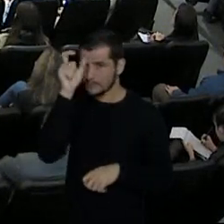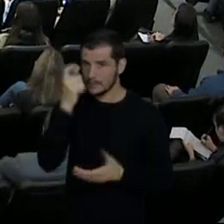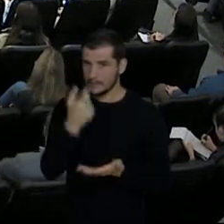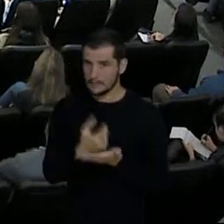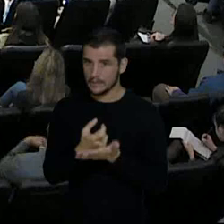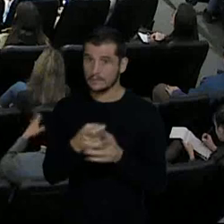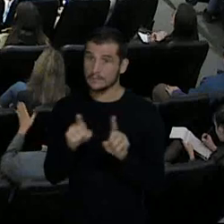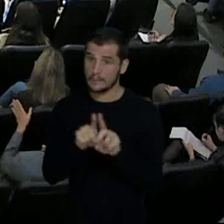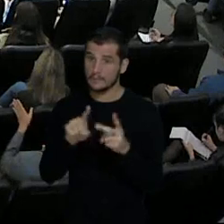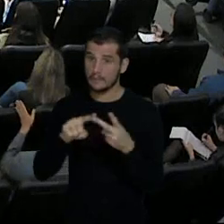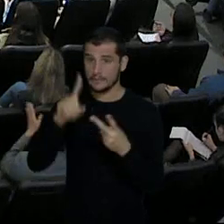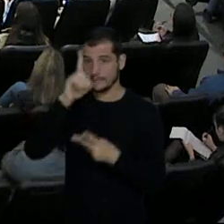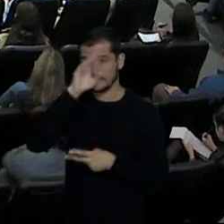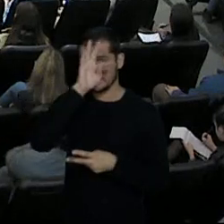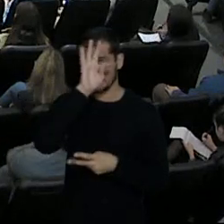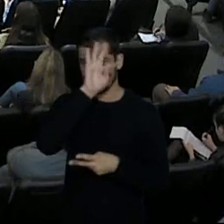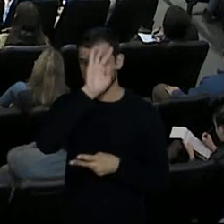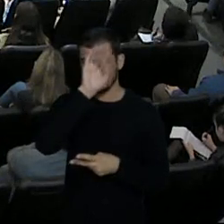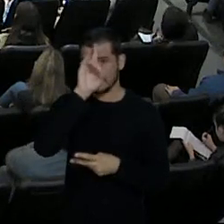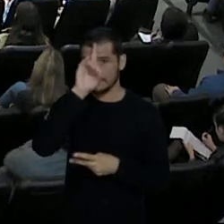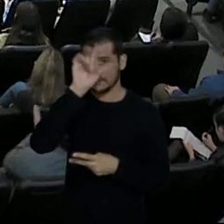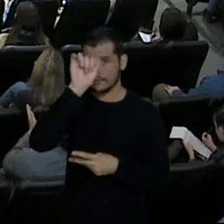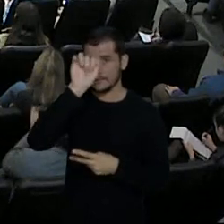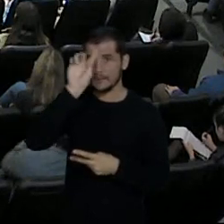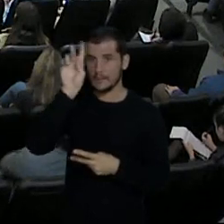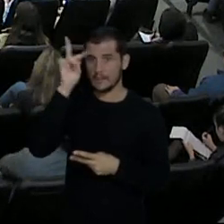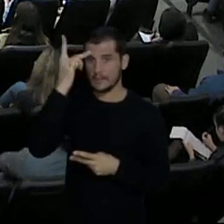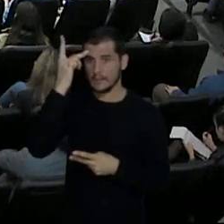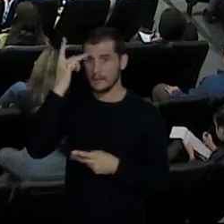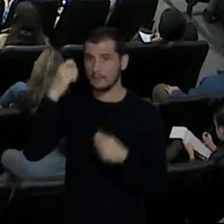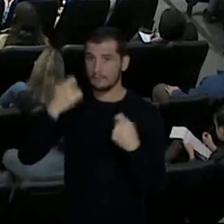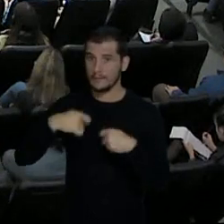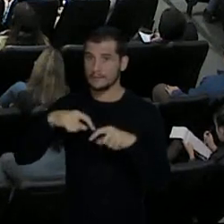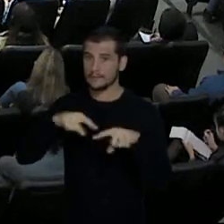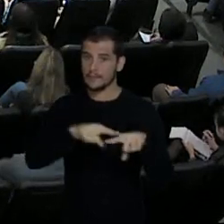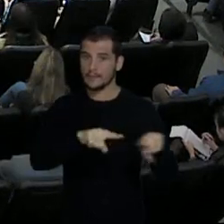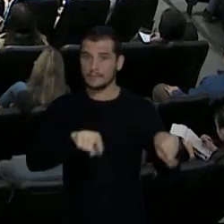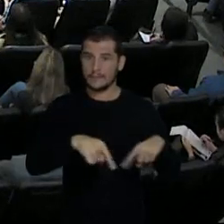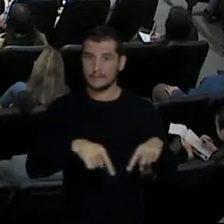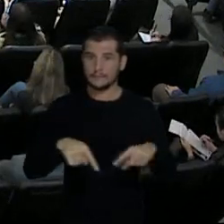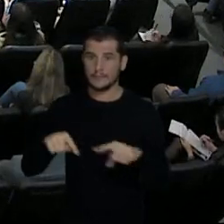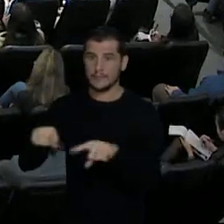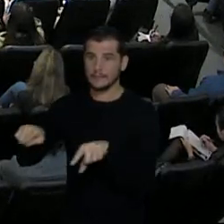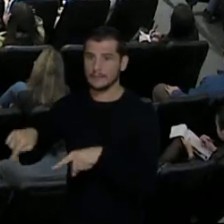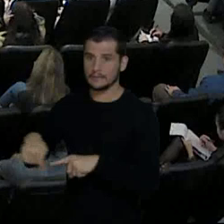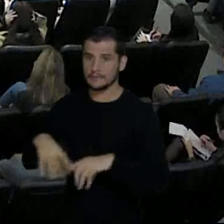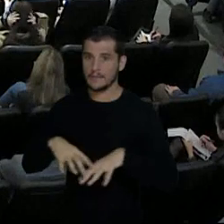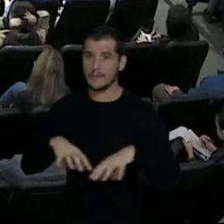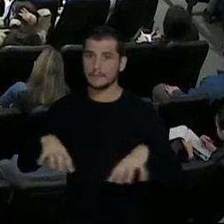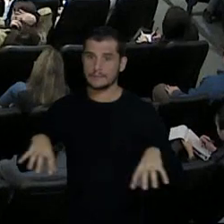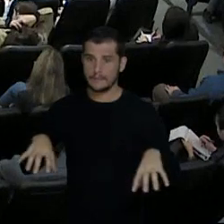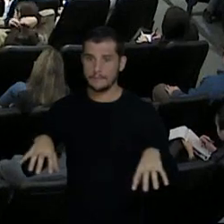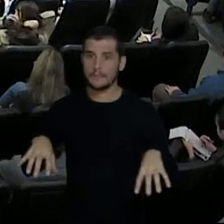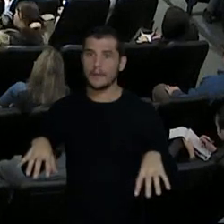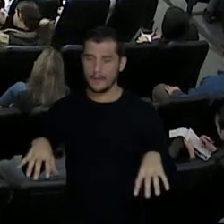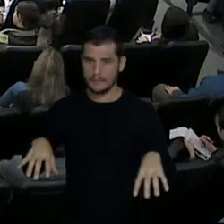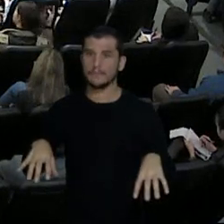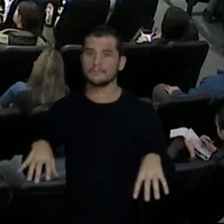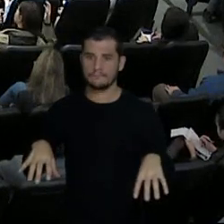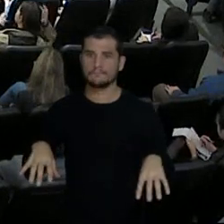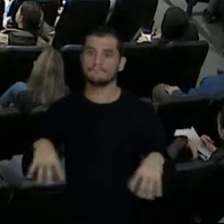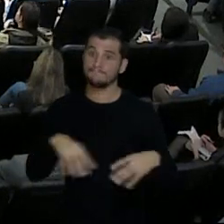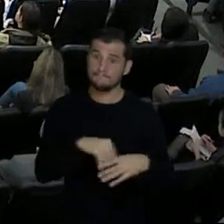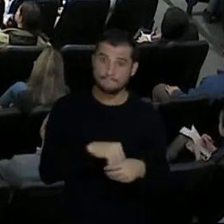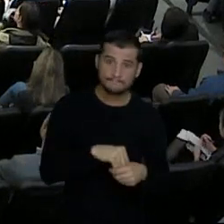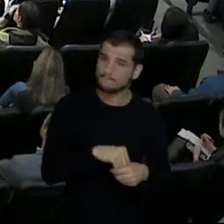herb se puder em salas separadas que tem muitas escolas que misturam muitos então aí também ele fala ai tia eu